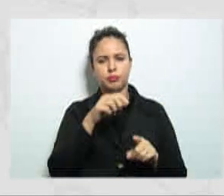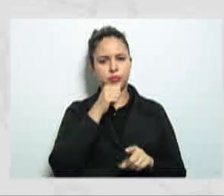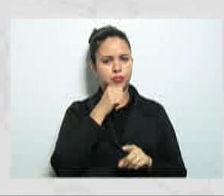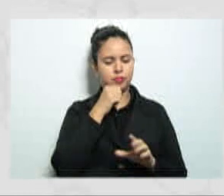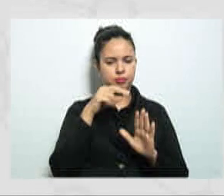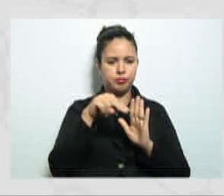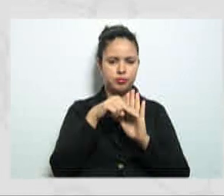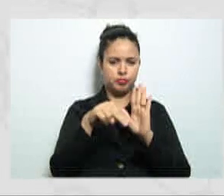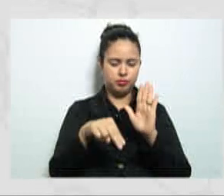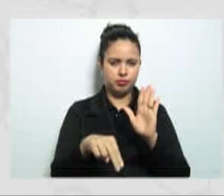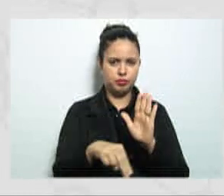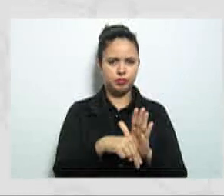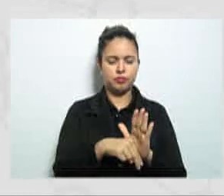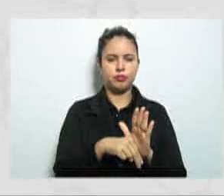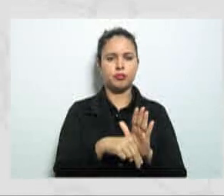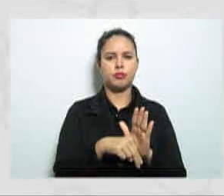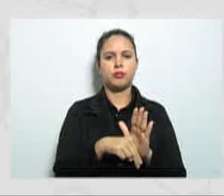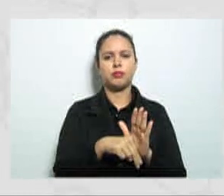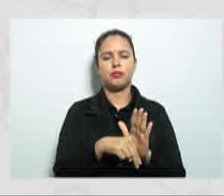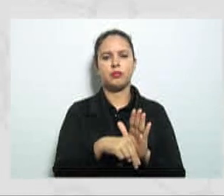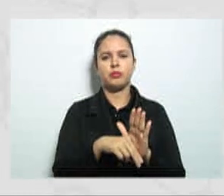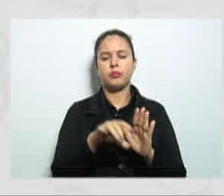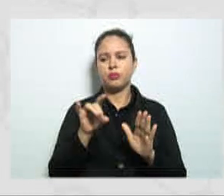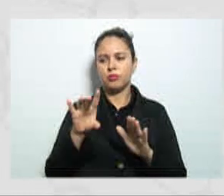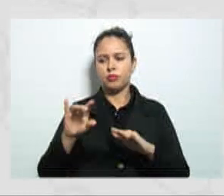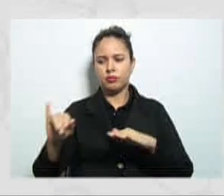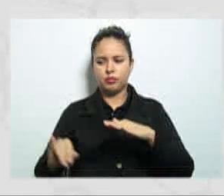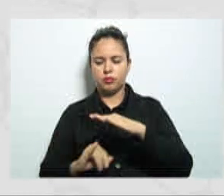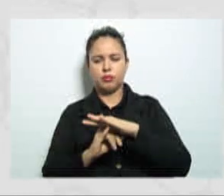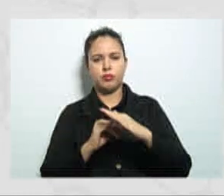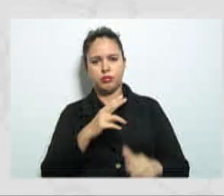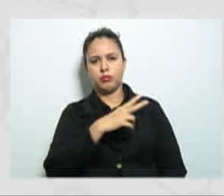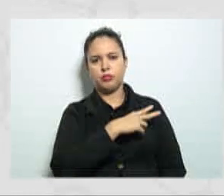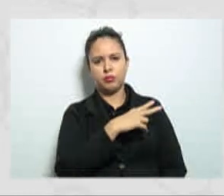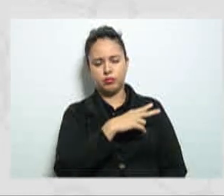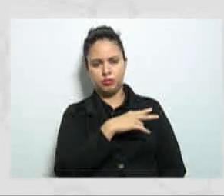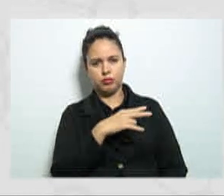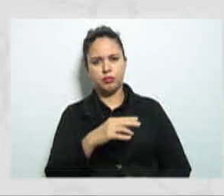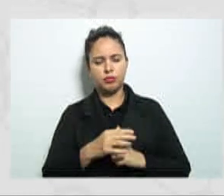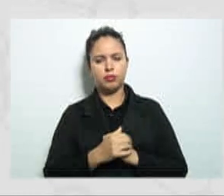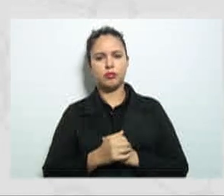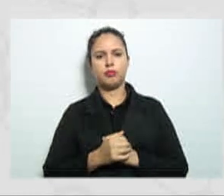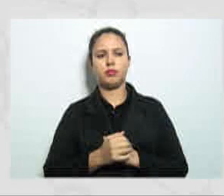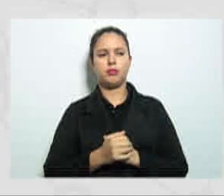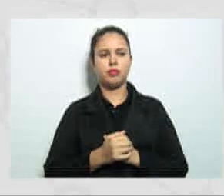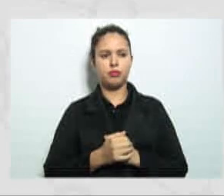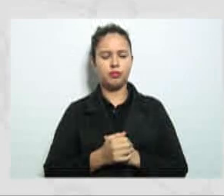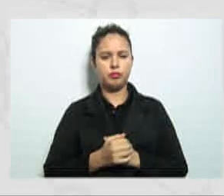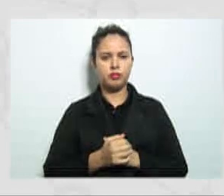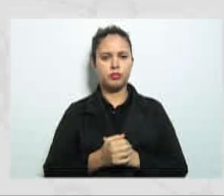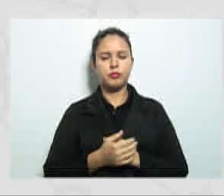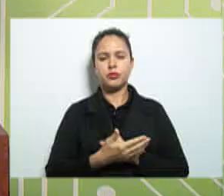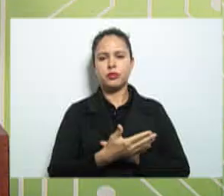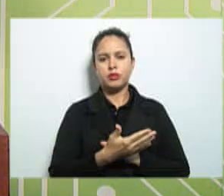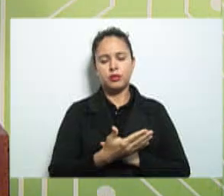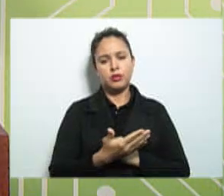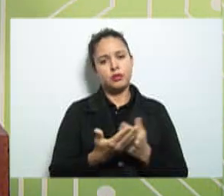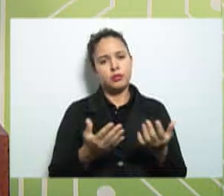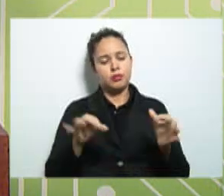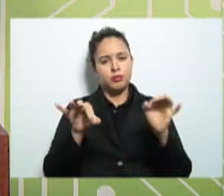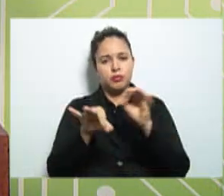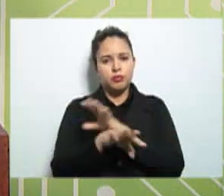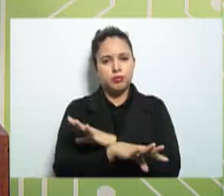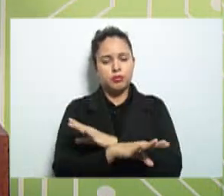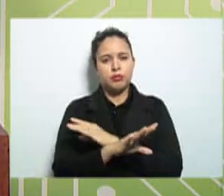seguida, já que é emitido apenas por instituições privadas. Então, é isso. Nós esperamos, né, professora,